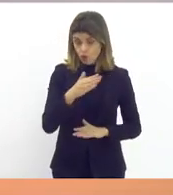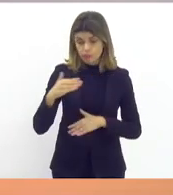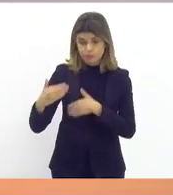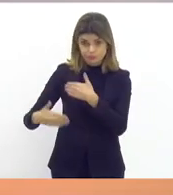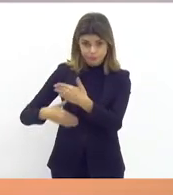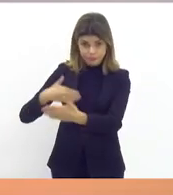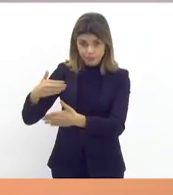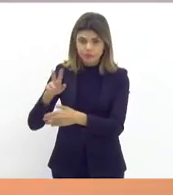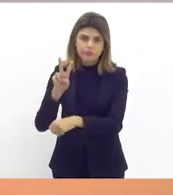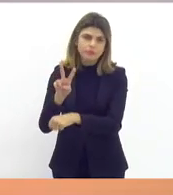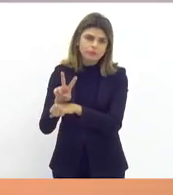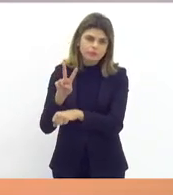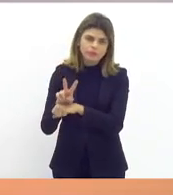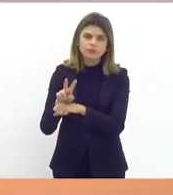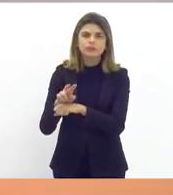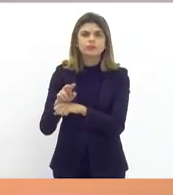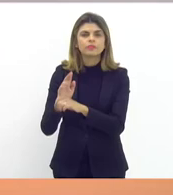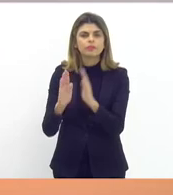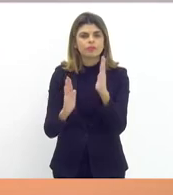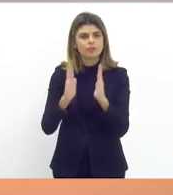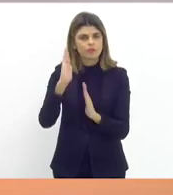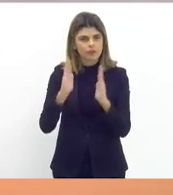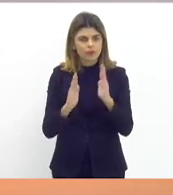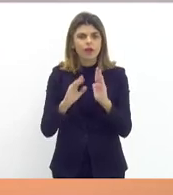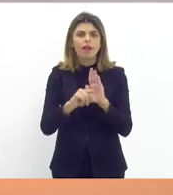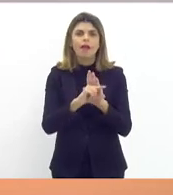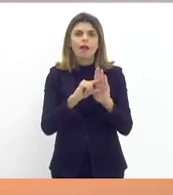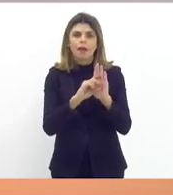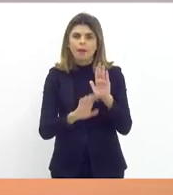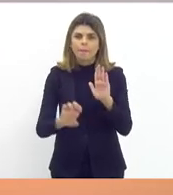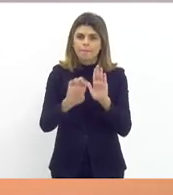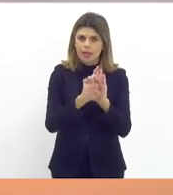é o que está previsto na emenda constitucional.